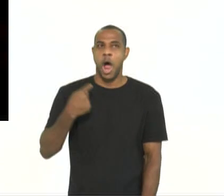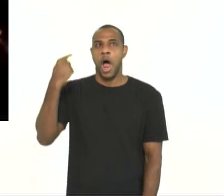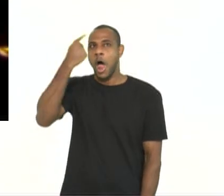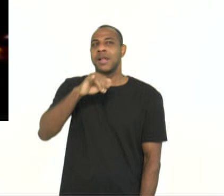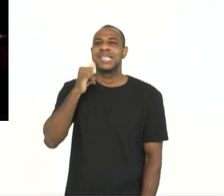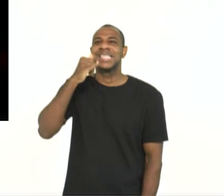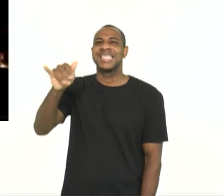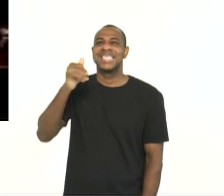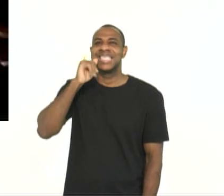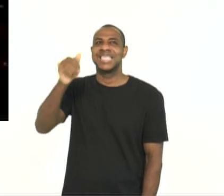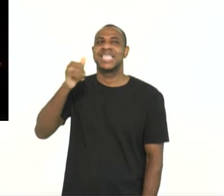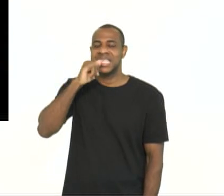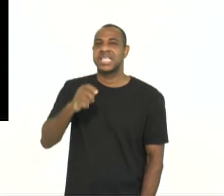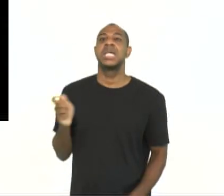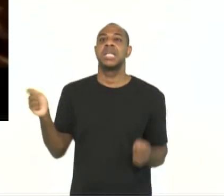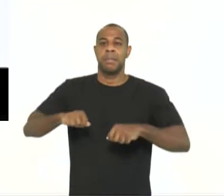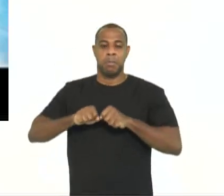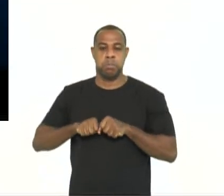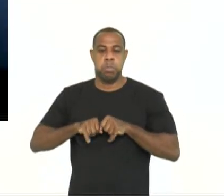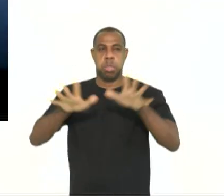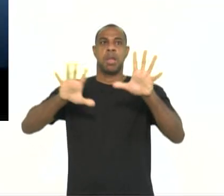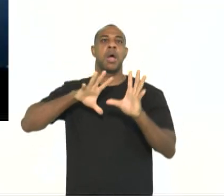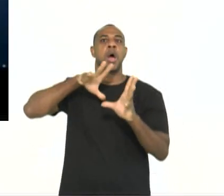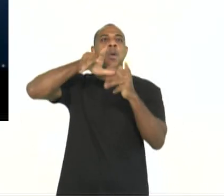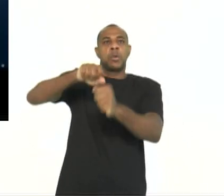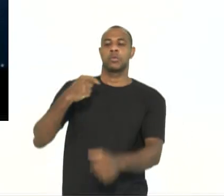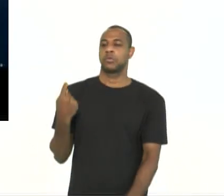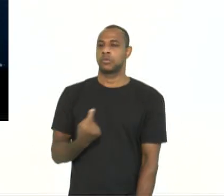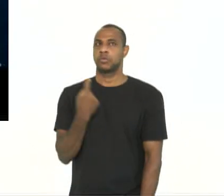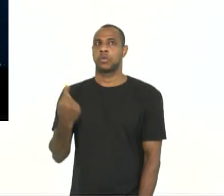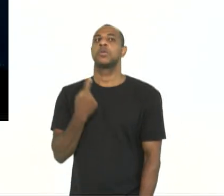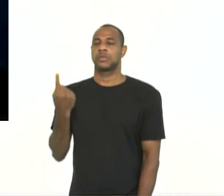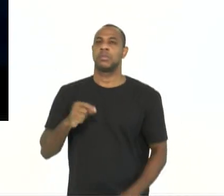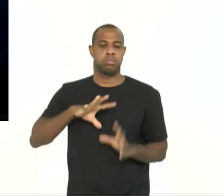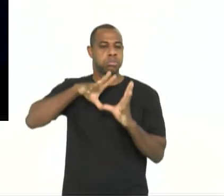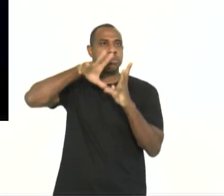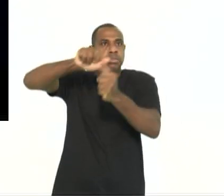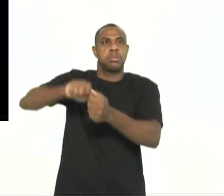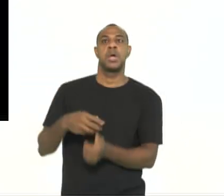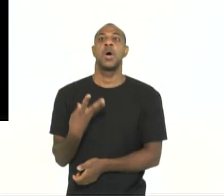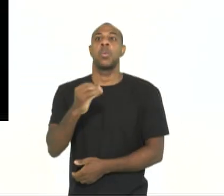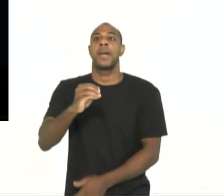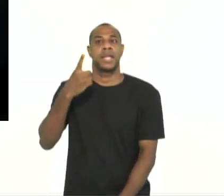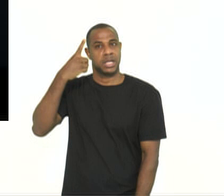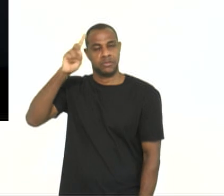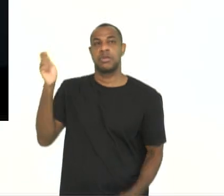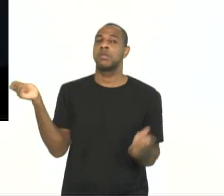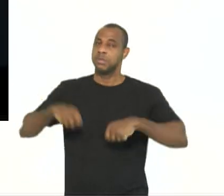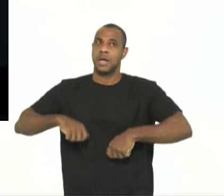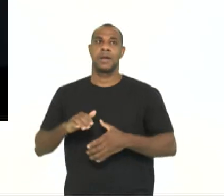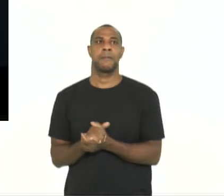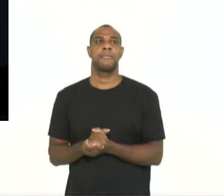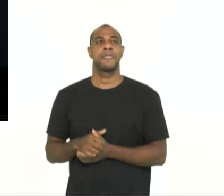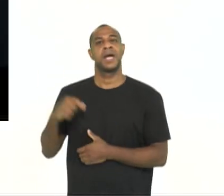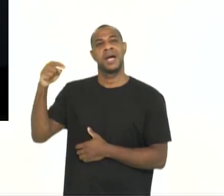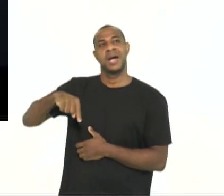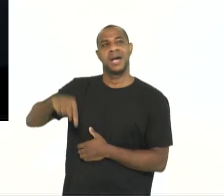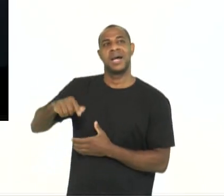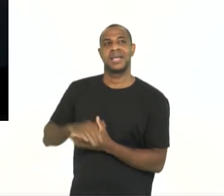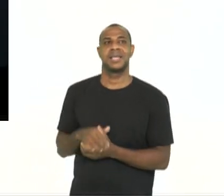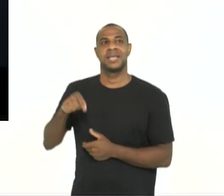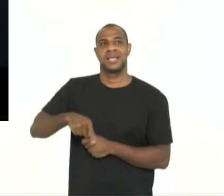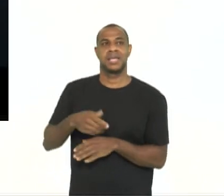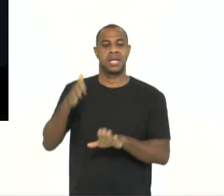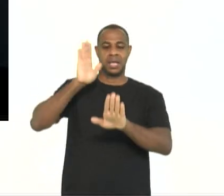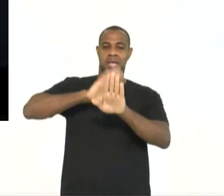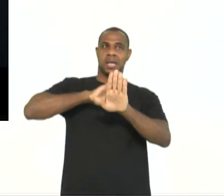Suficiente para atender o mundo inteiro, sozinha, por mais de 40 dias. Aqui, atrás dessa barragem,